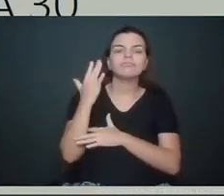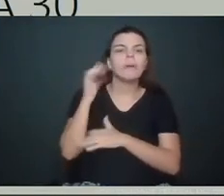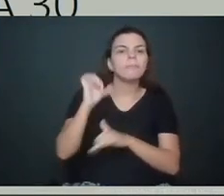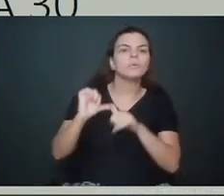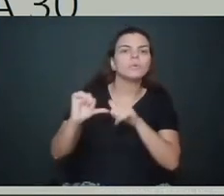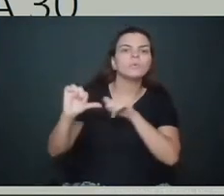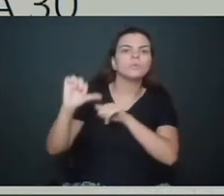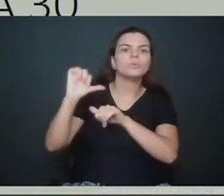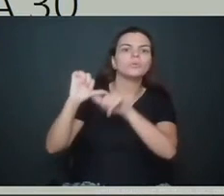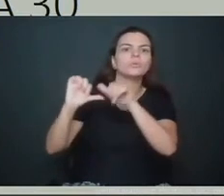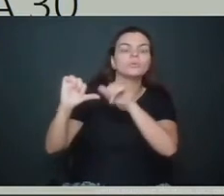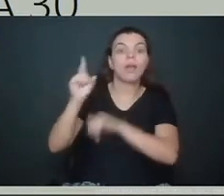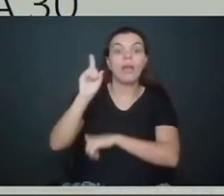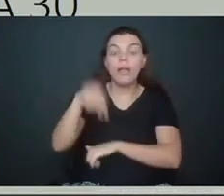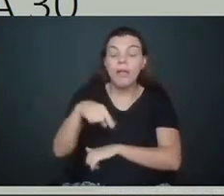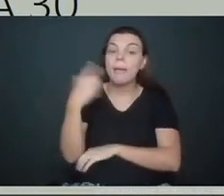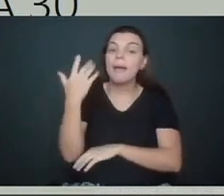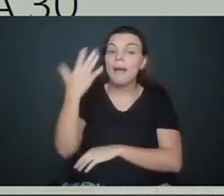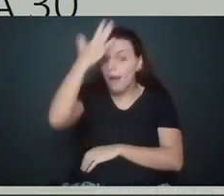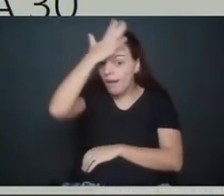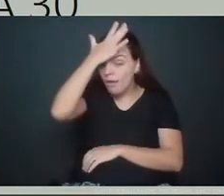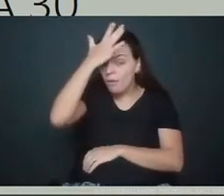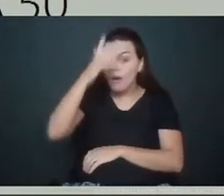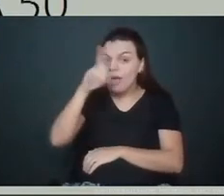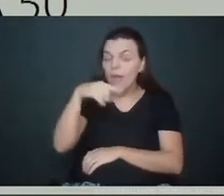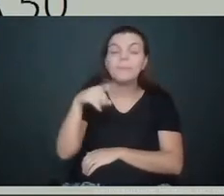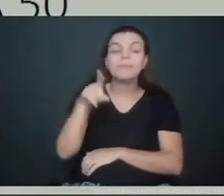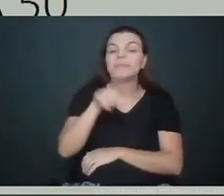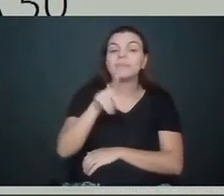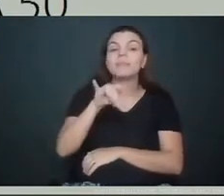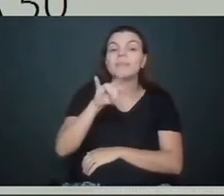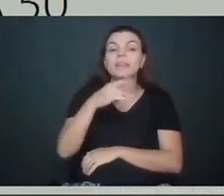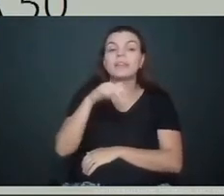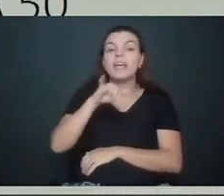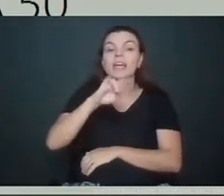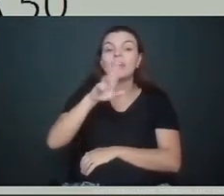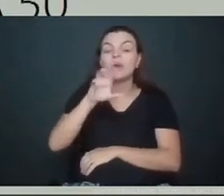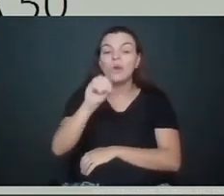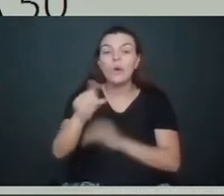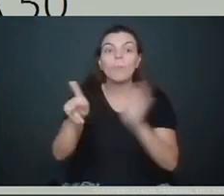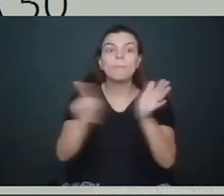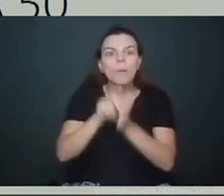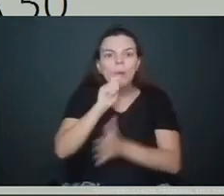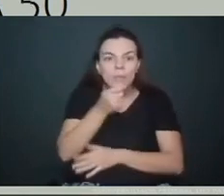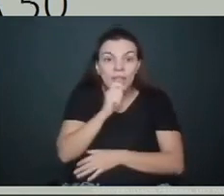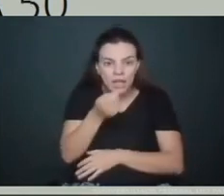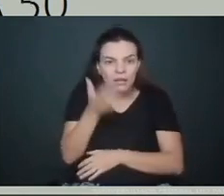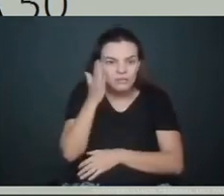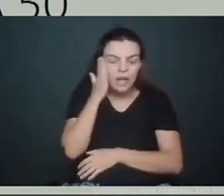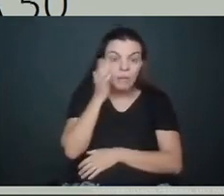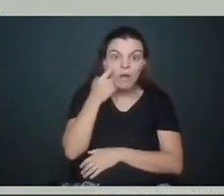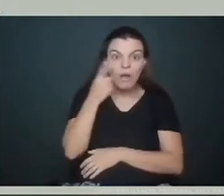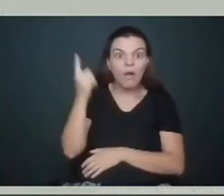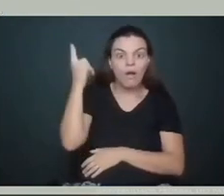hein? Atenção, pinheiro, pé franco, de pinhão. Vai envelhecendo, vocês vão vendo que a ponta vai rodeando, vai